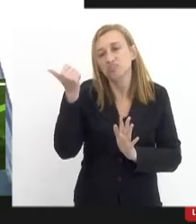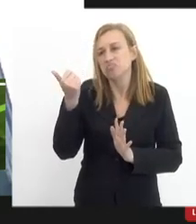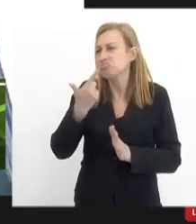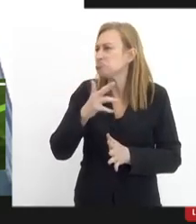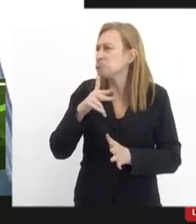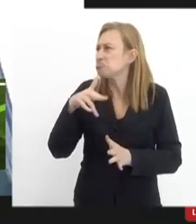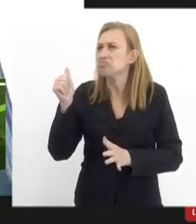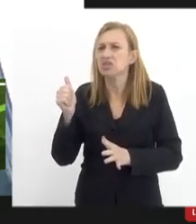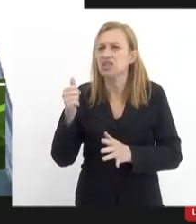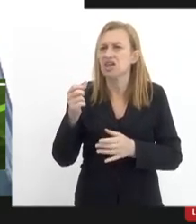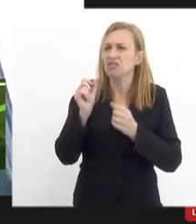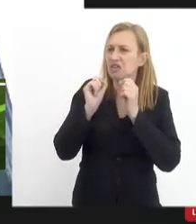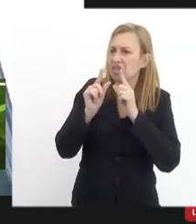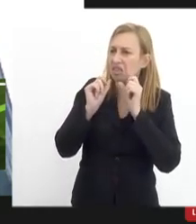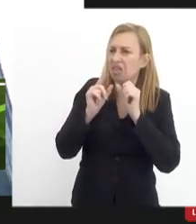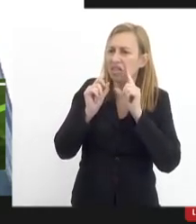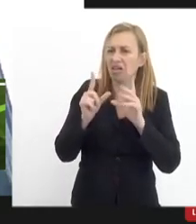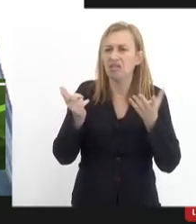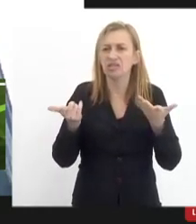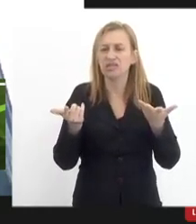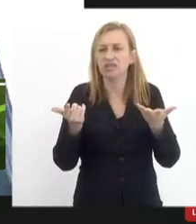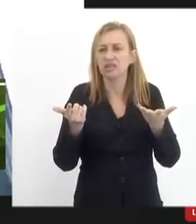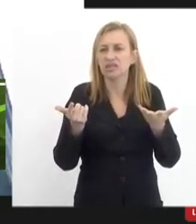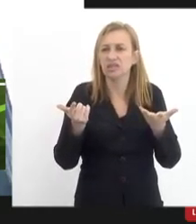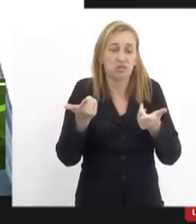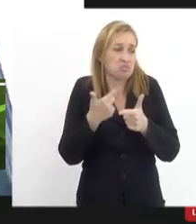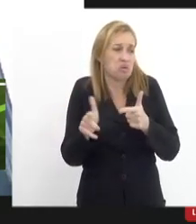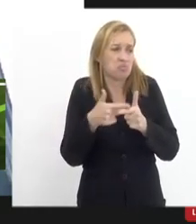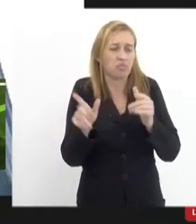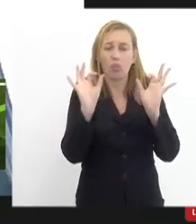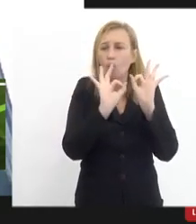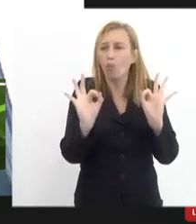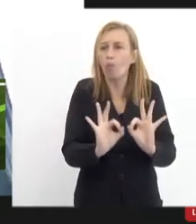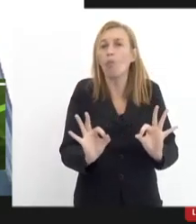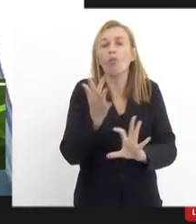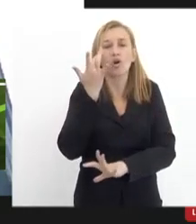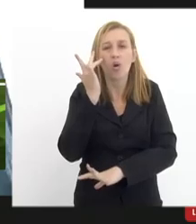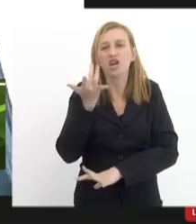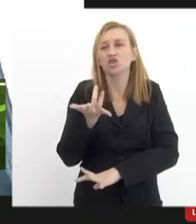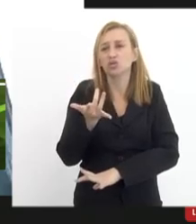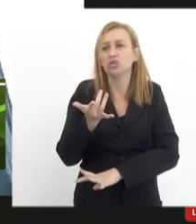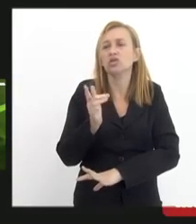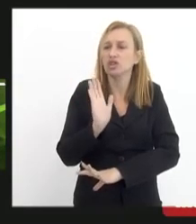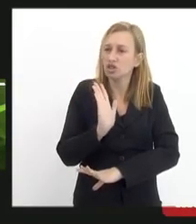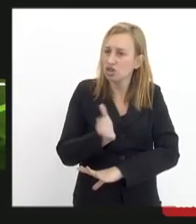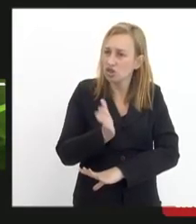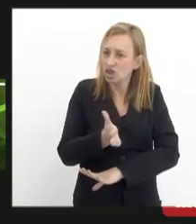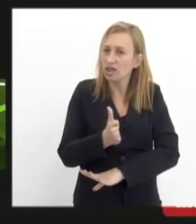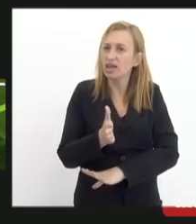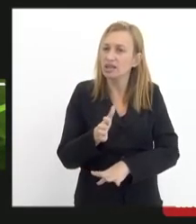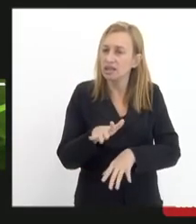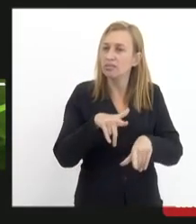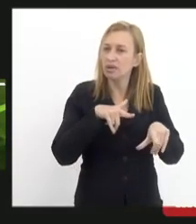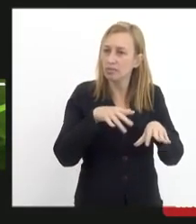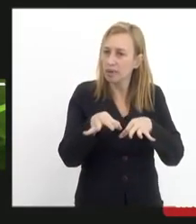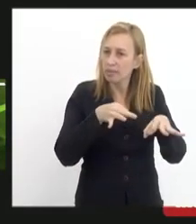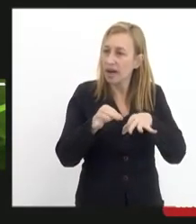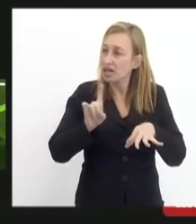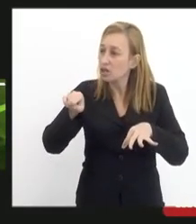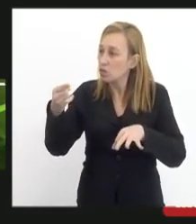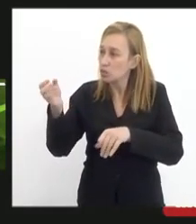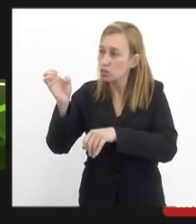nenhum tipo de questionamento, nenhum grande tipo de problema, então eu acho que é algo que já está sendo bem executado em outros estados e